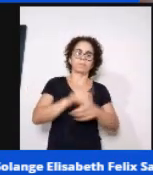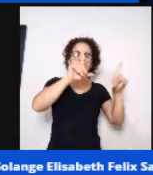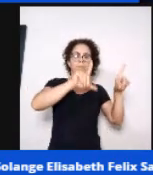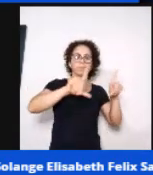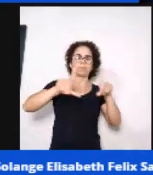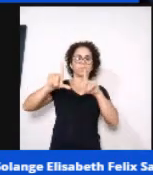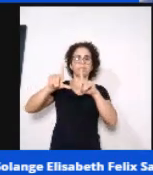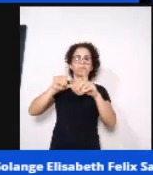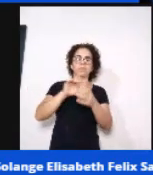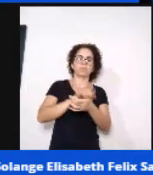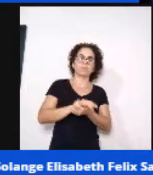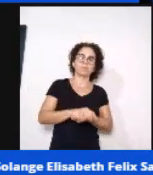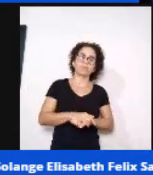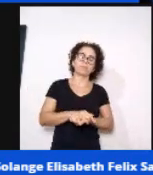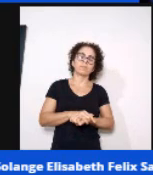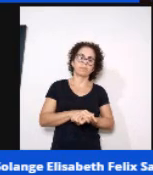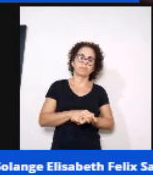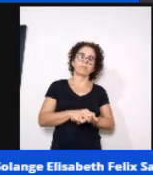E aí, pessoal, são todas